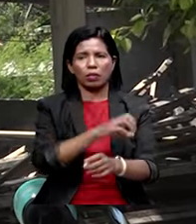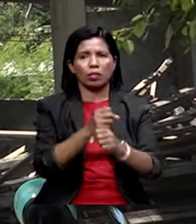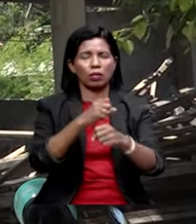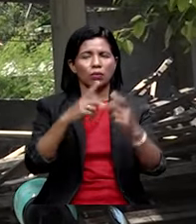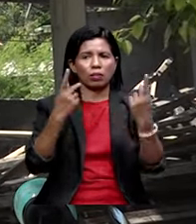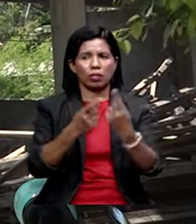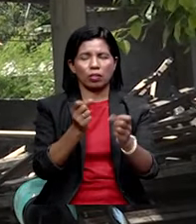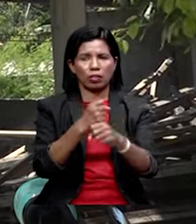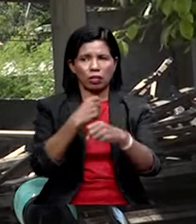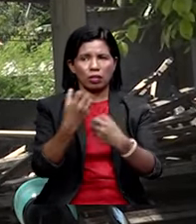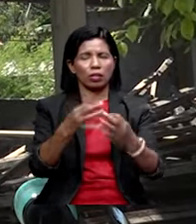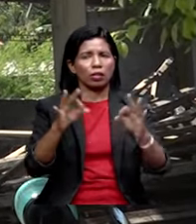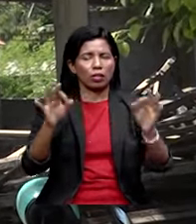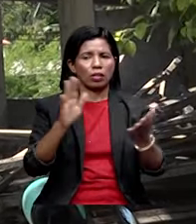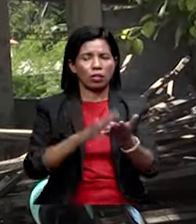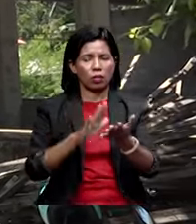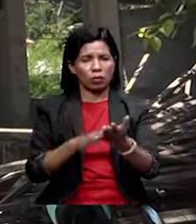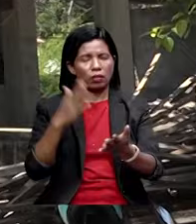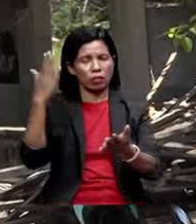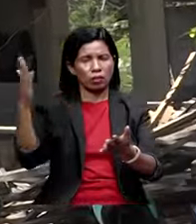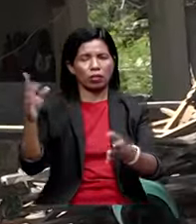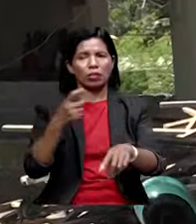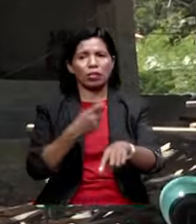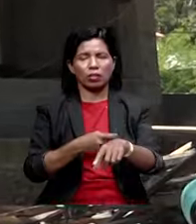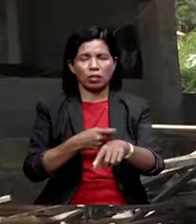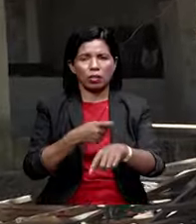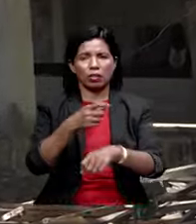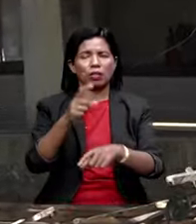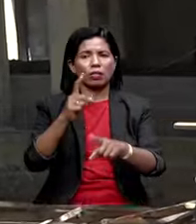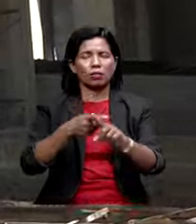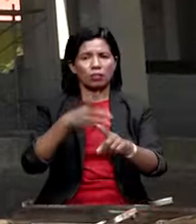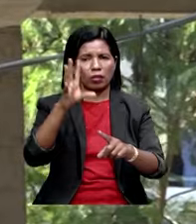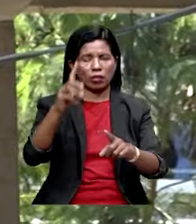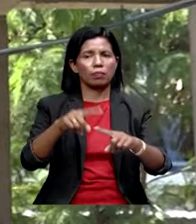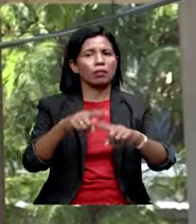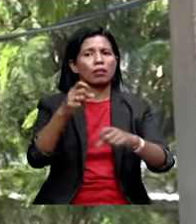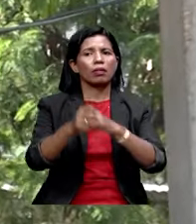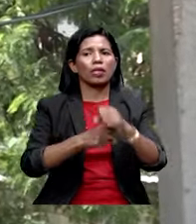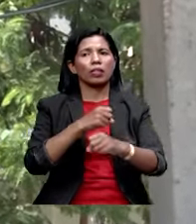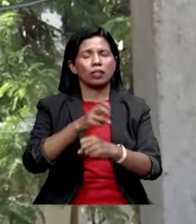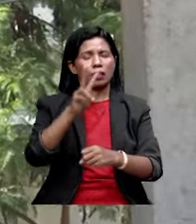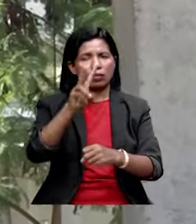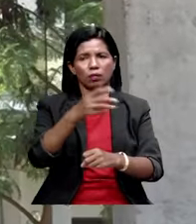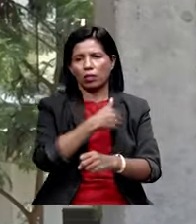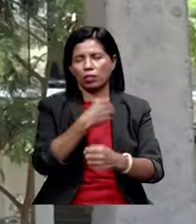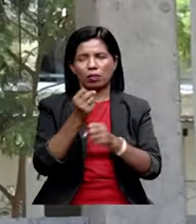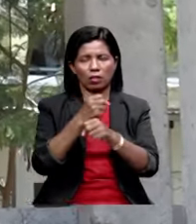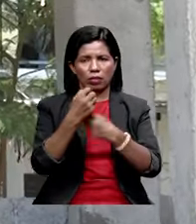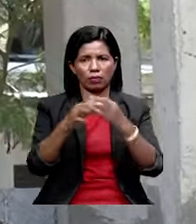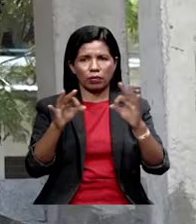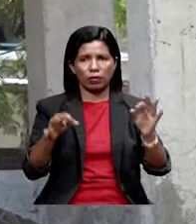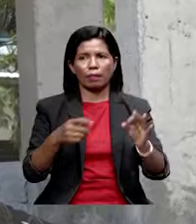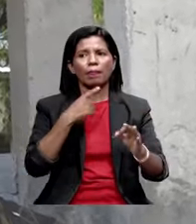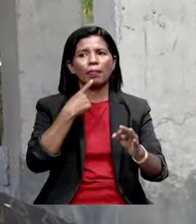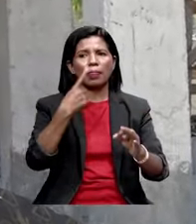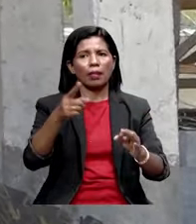que finalizar a construção da escola refere ou duração tempo fulanen, mas tinen ruona se dá finaliza. A tamba lamentação